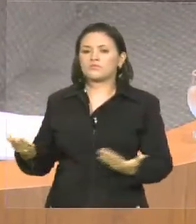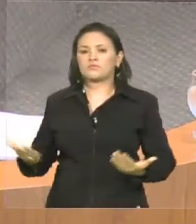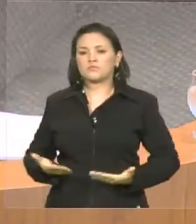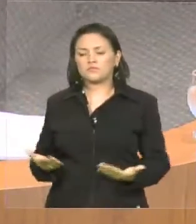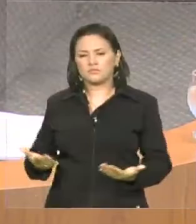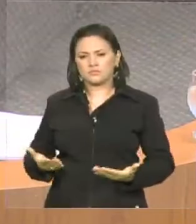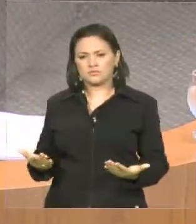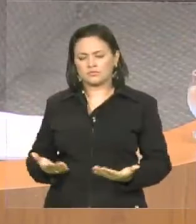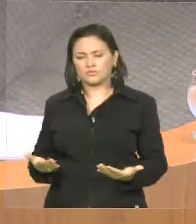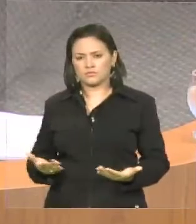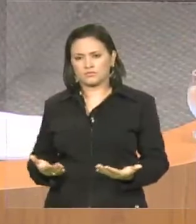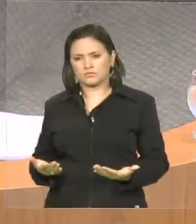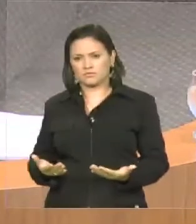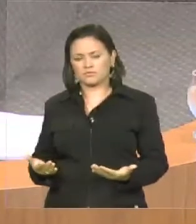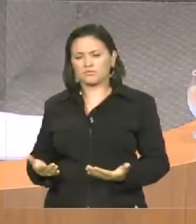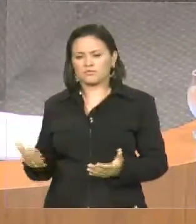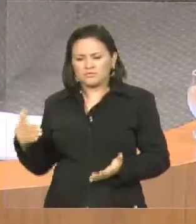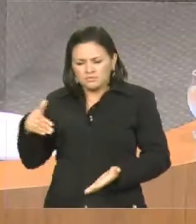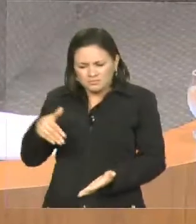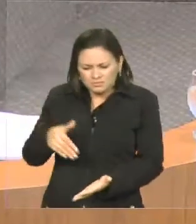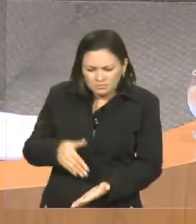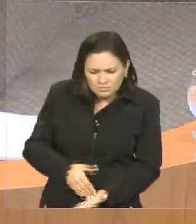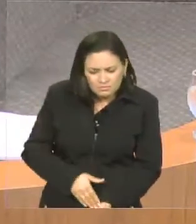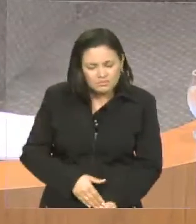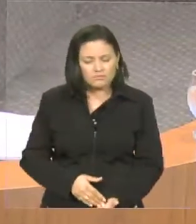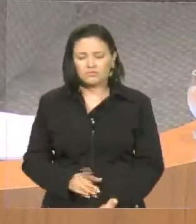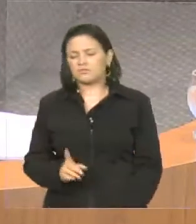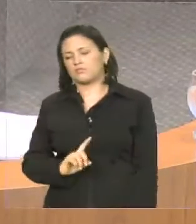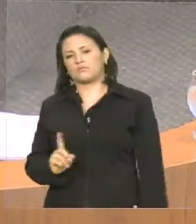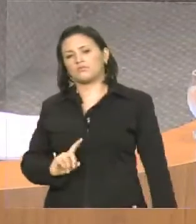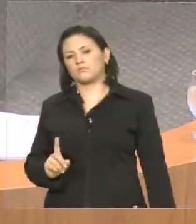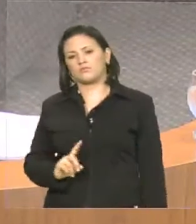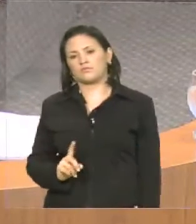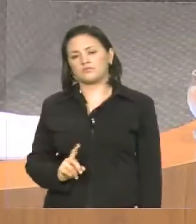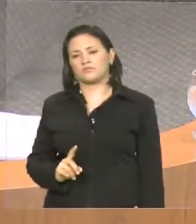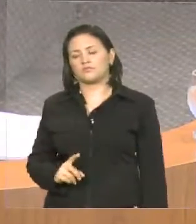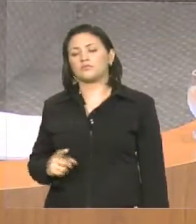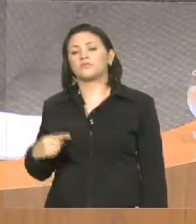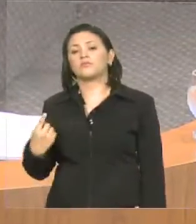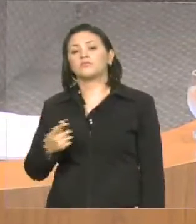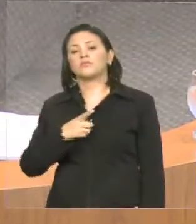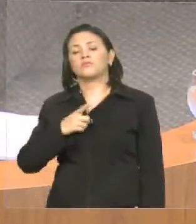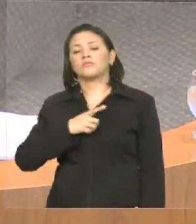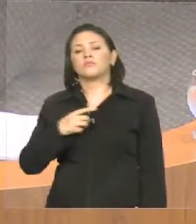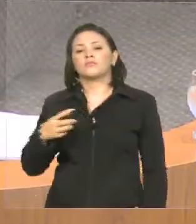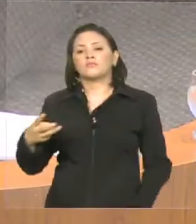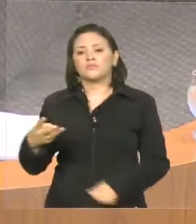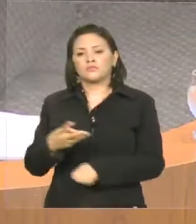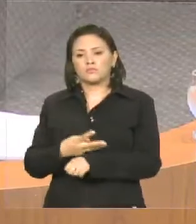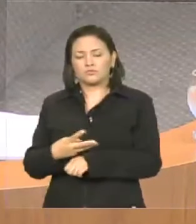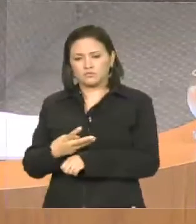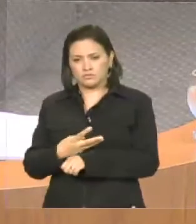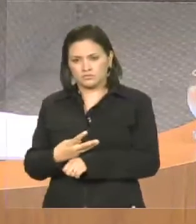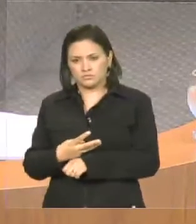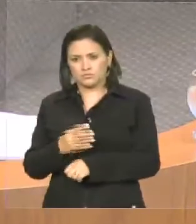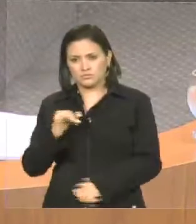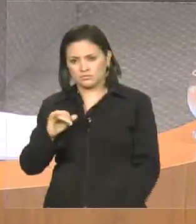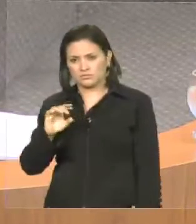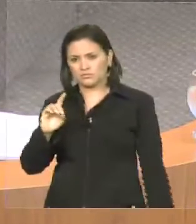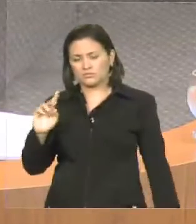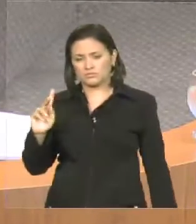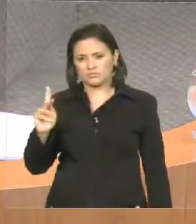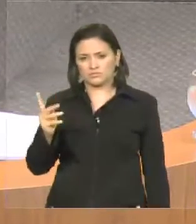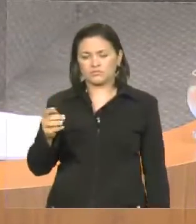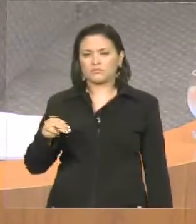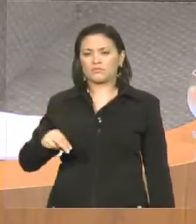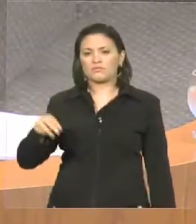último IDH mais, somos o 22º, somos o terceiro IDH em educação do Nordeste e somos o terceiro IDH